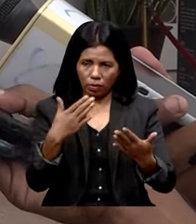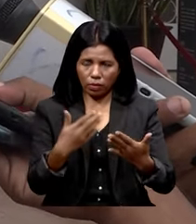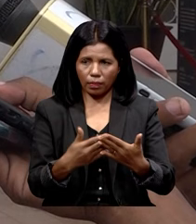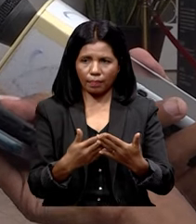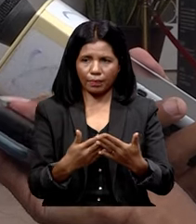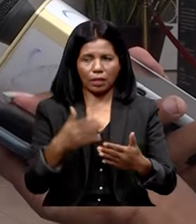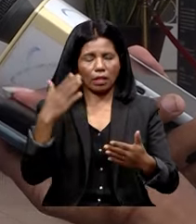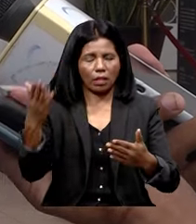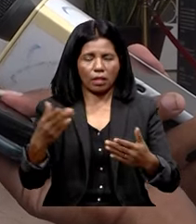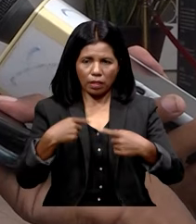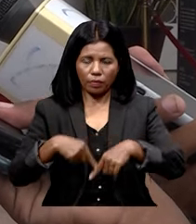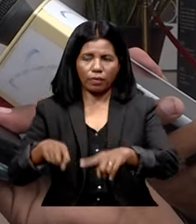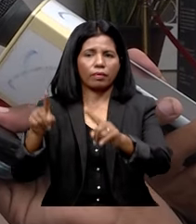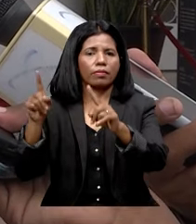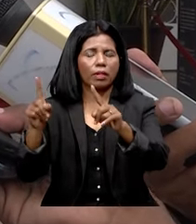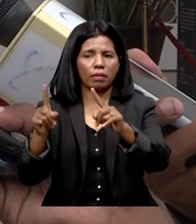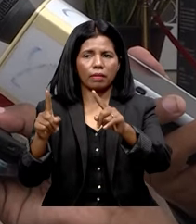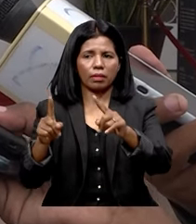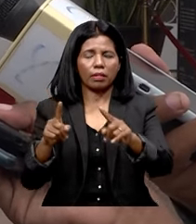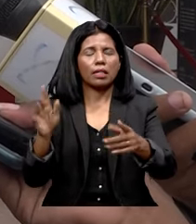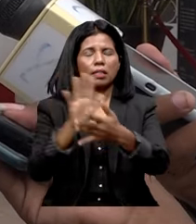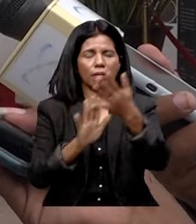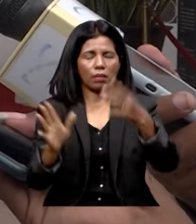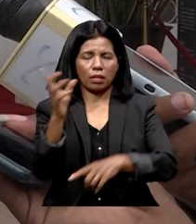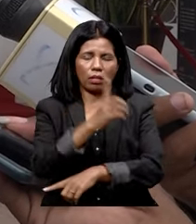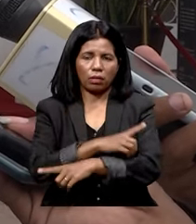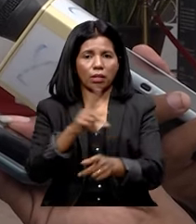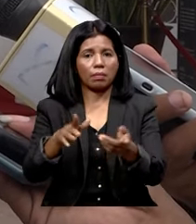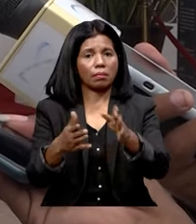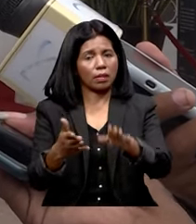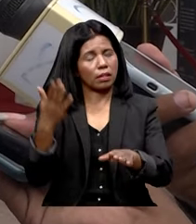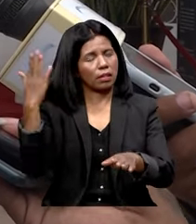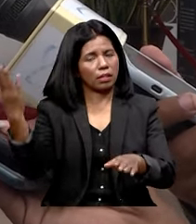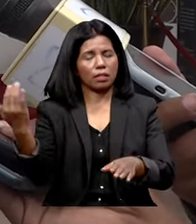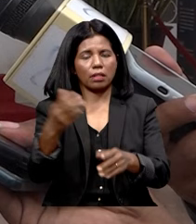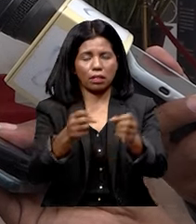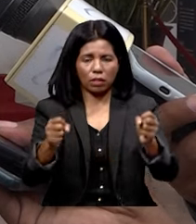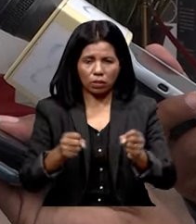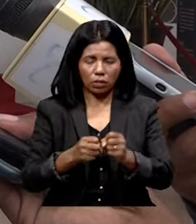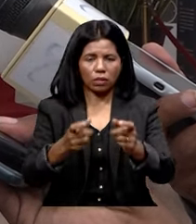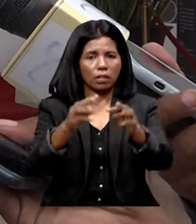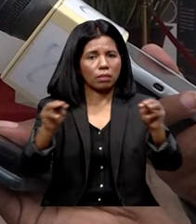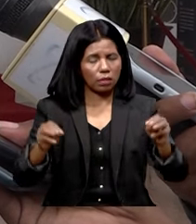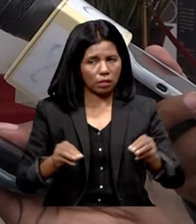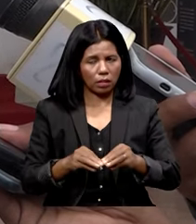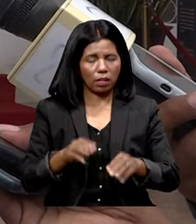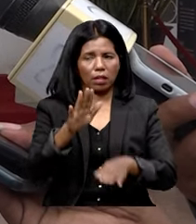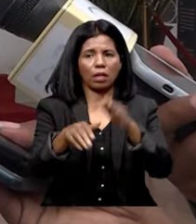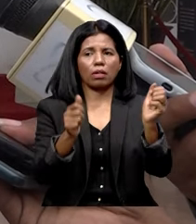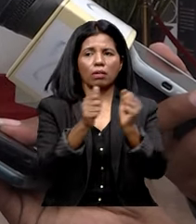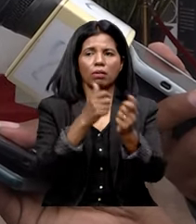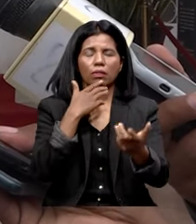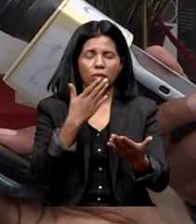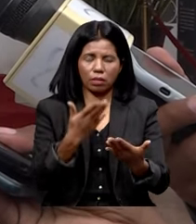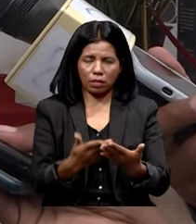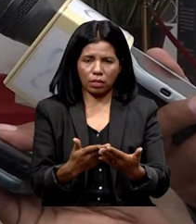e viva uma fila para comemorar Lorong Matebiang e ser minha bairro, ser minha suco, ser minha aldeia, lá